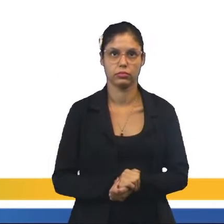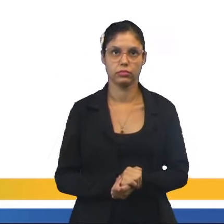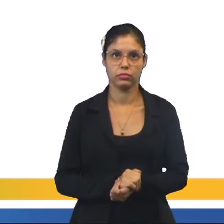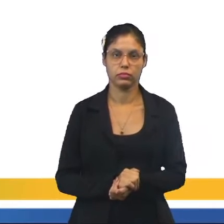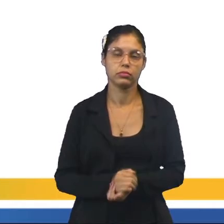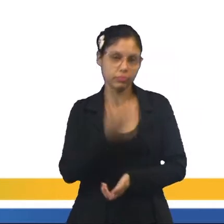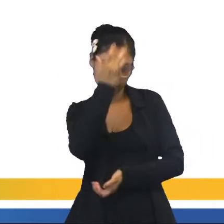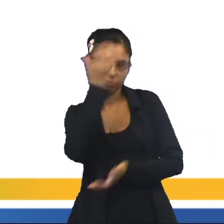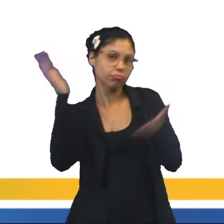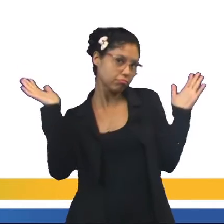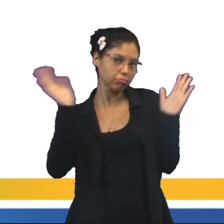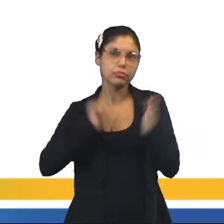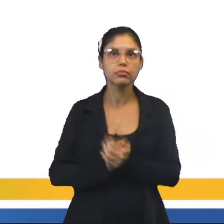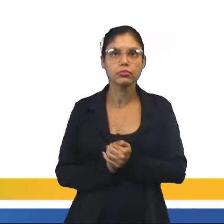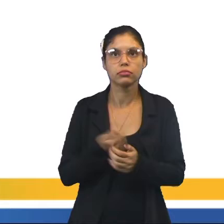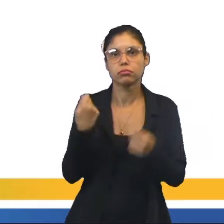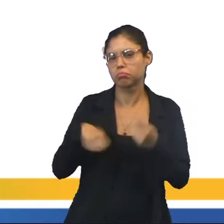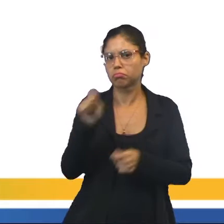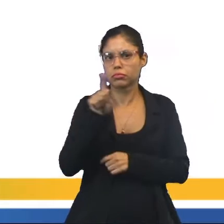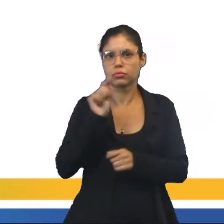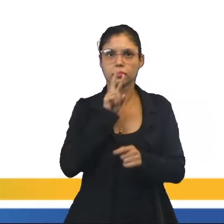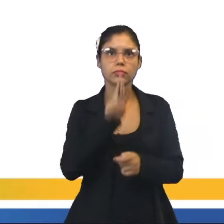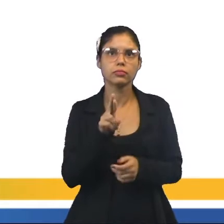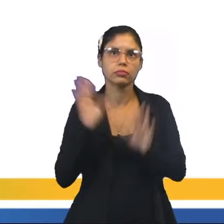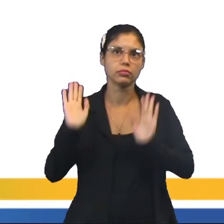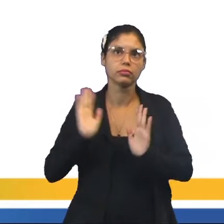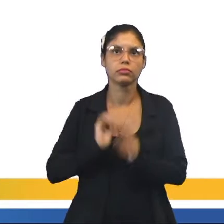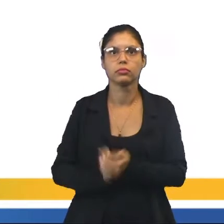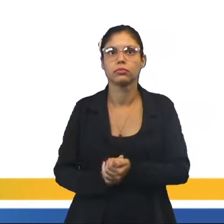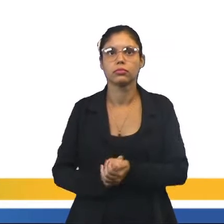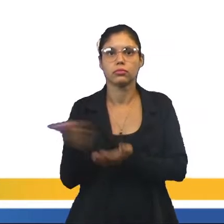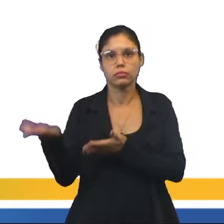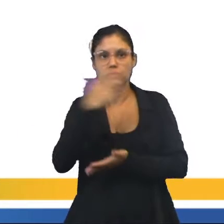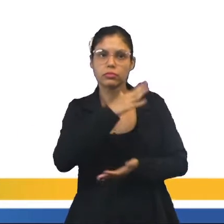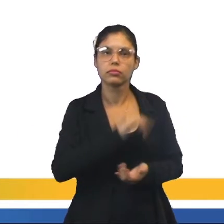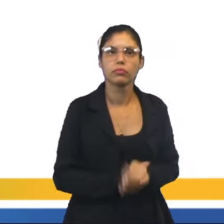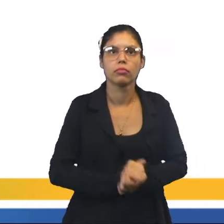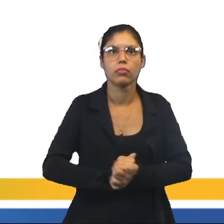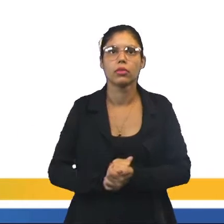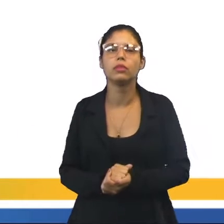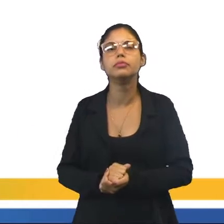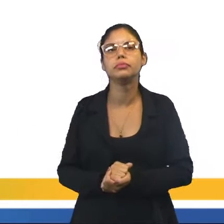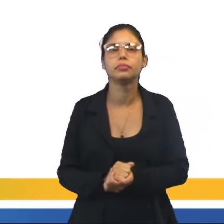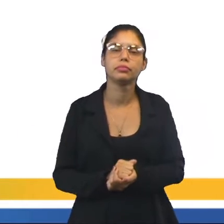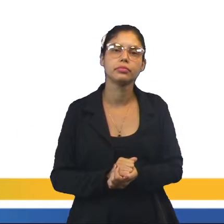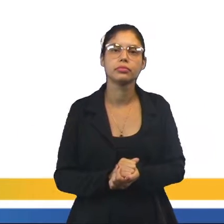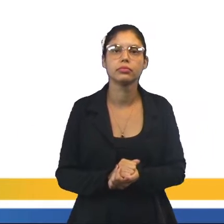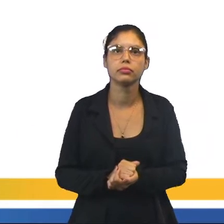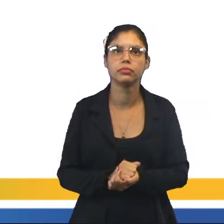Aí é fácil, né? Não precisa nem fazer um cálculo. Mas vamos lá.